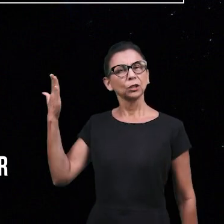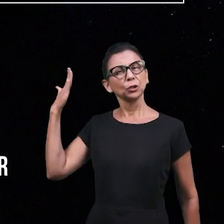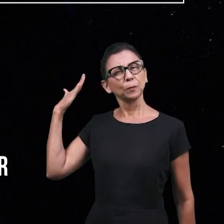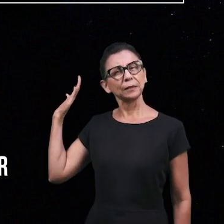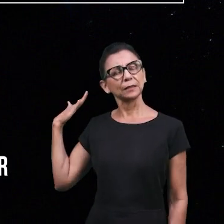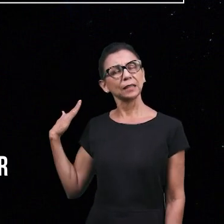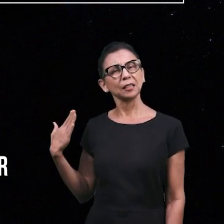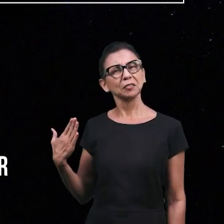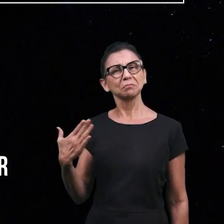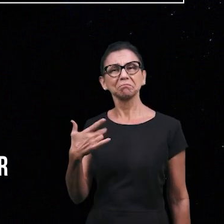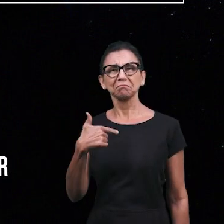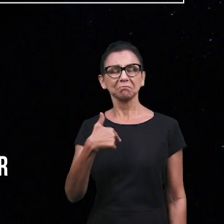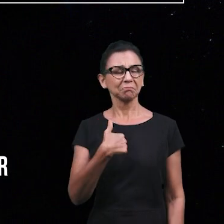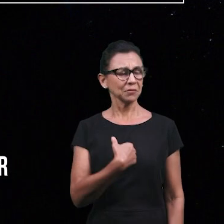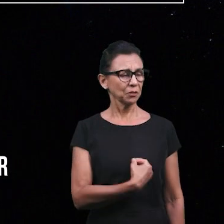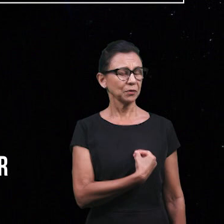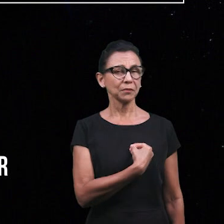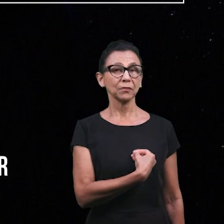Encontrei o grande